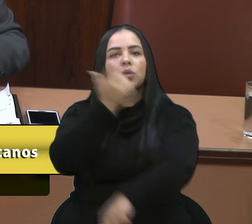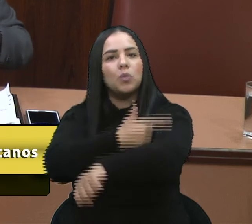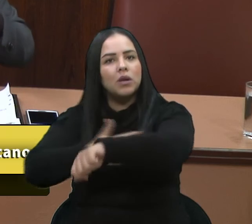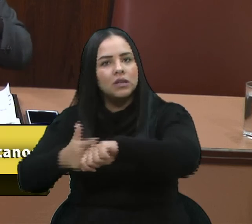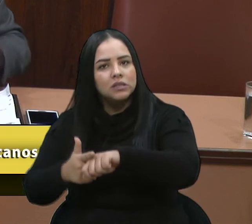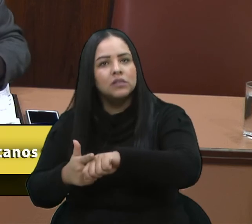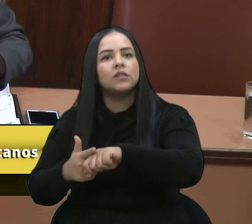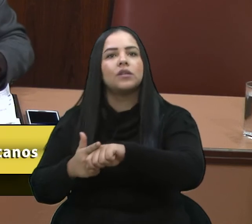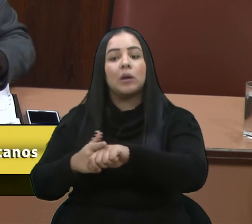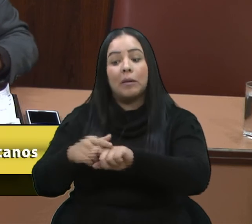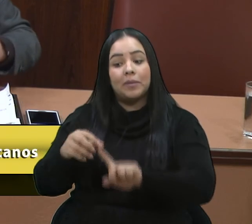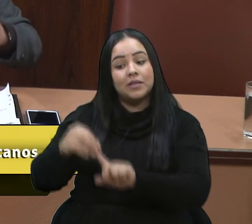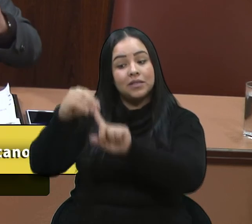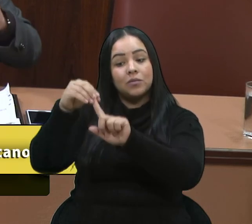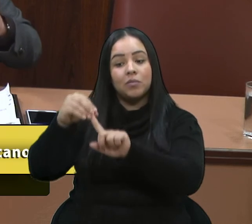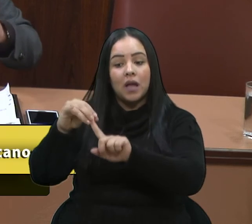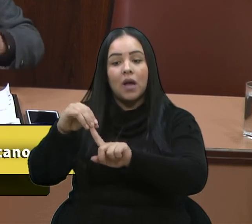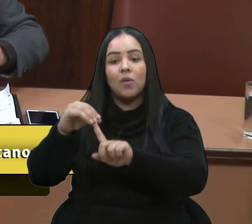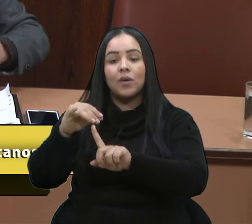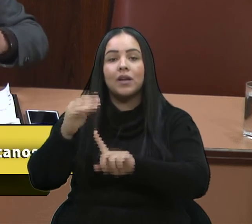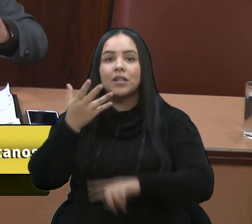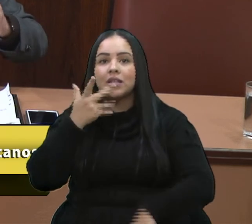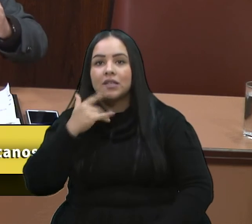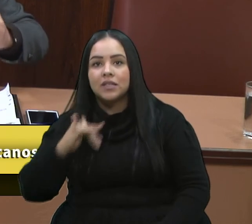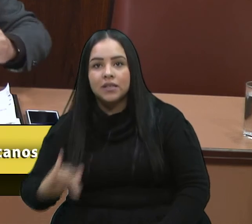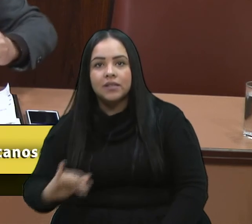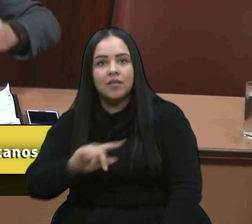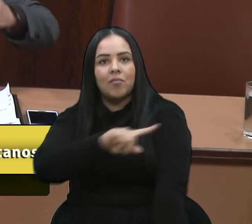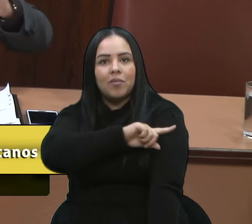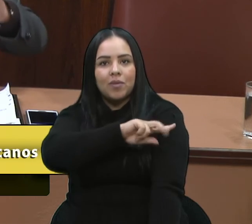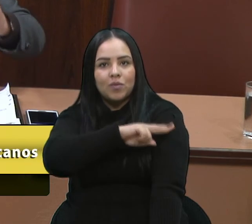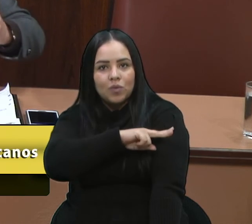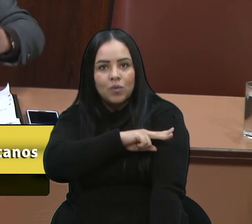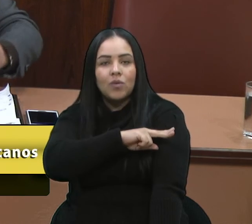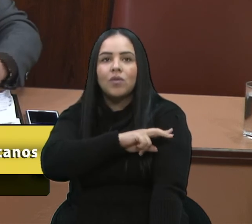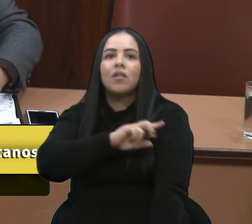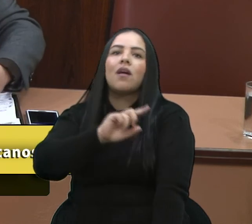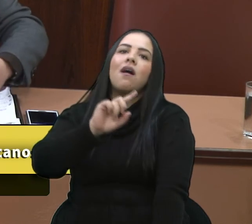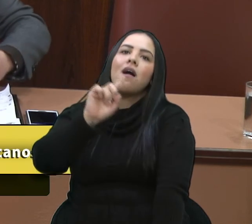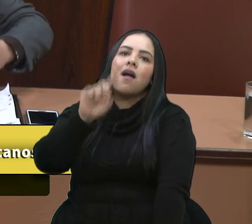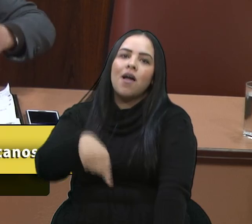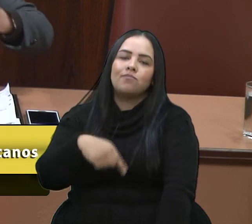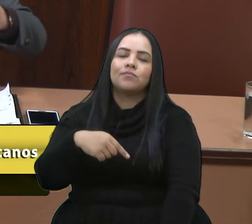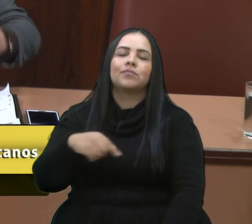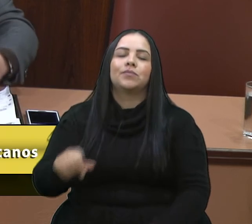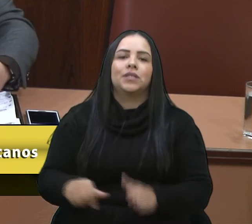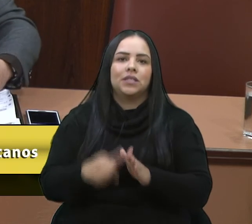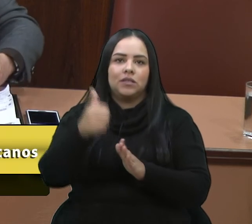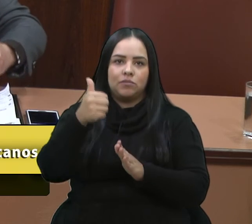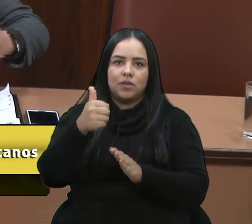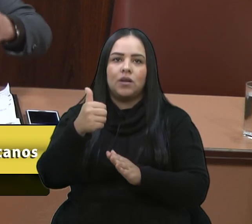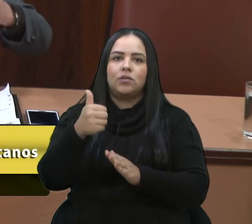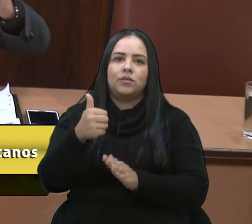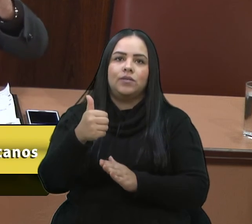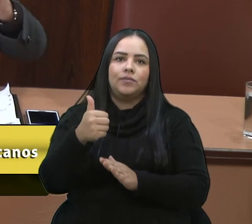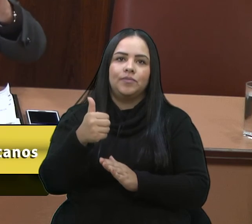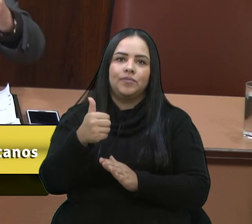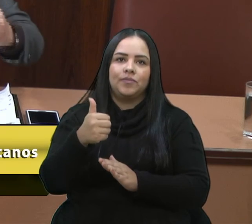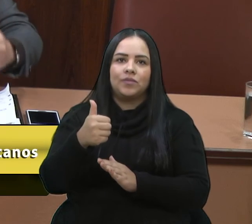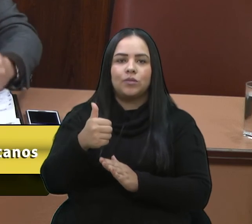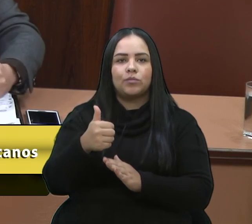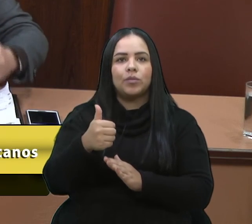iniciais, é uma situação de demonstração e também de prioridade da educação